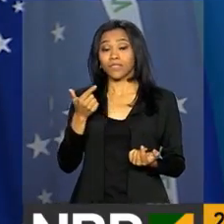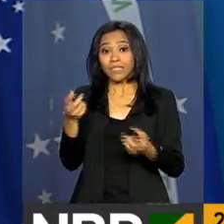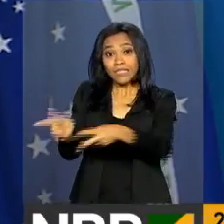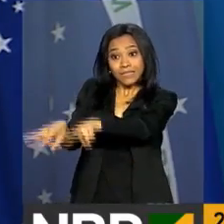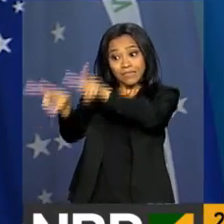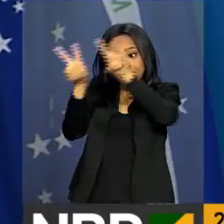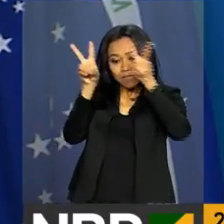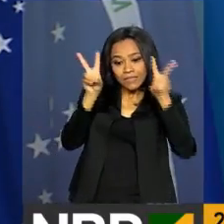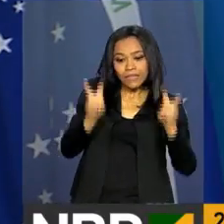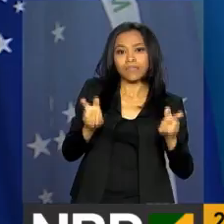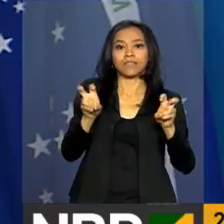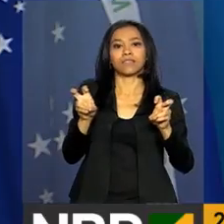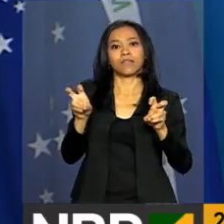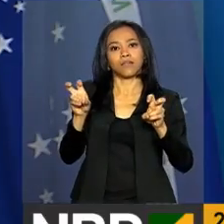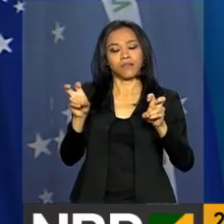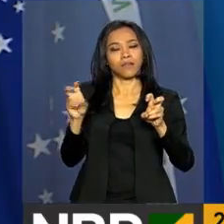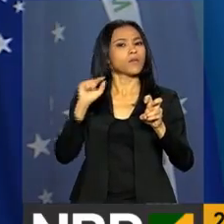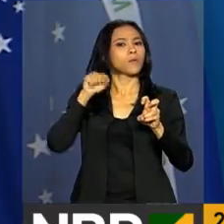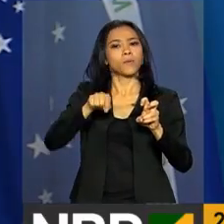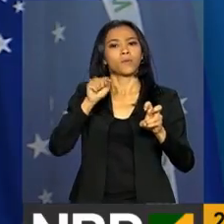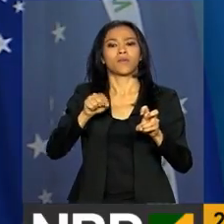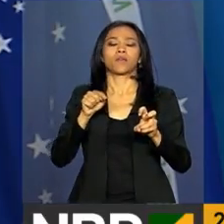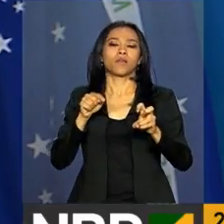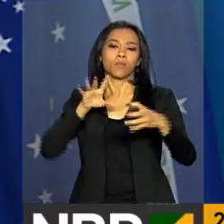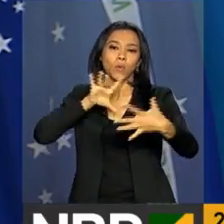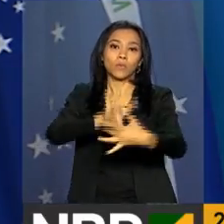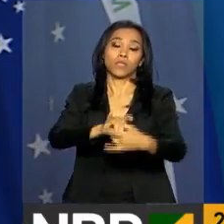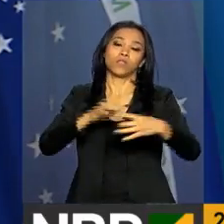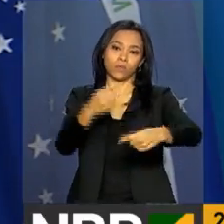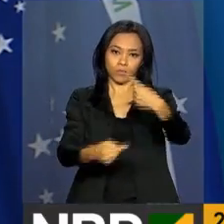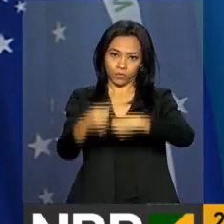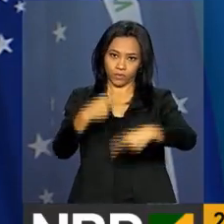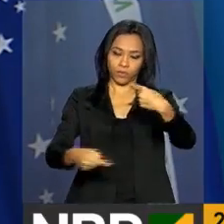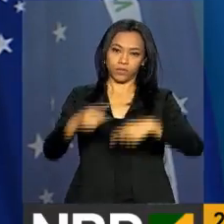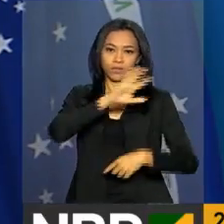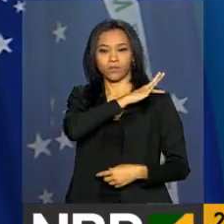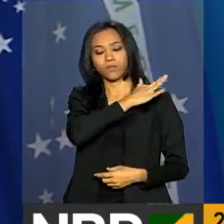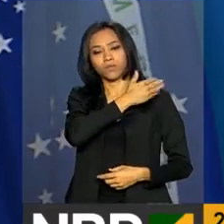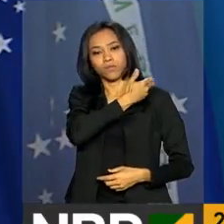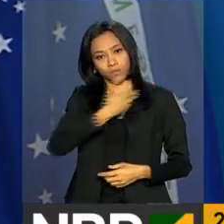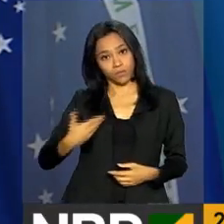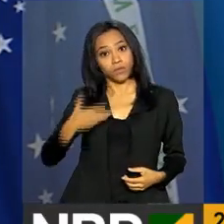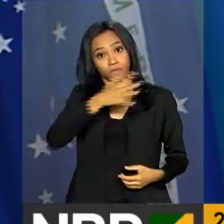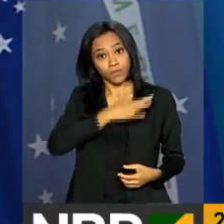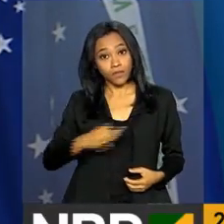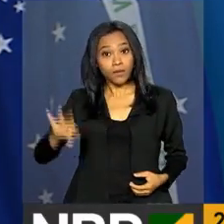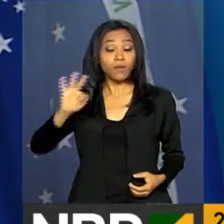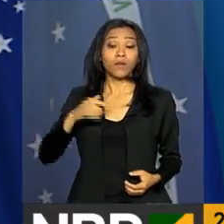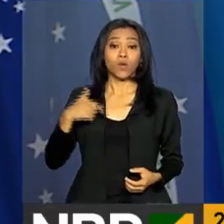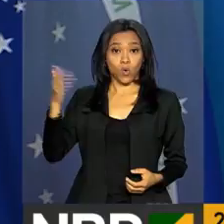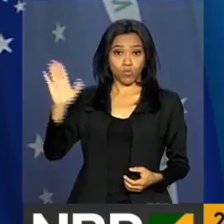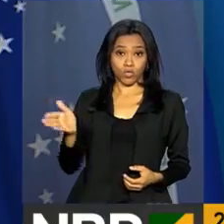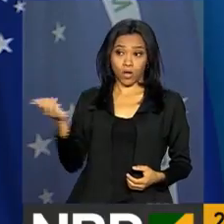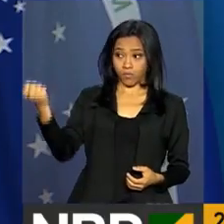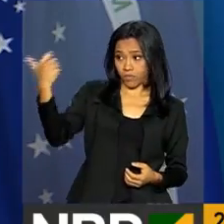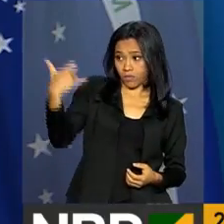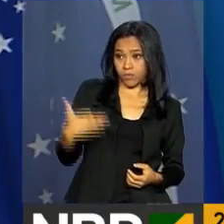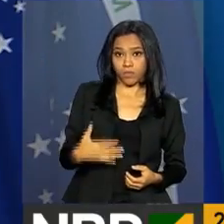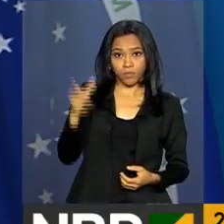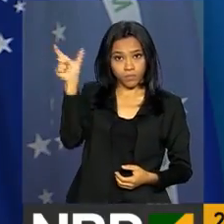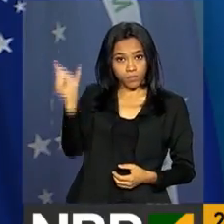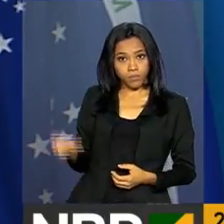pauta política do país e para a pauta política federal não deixamos apenas como revelou o al juma